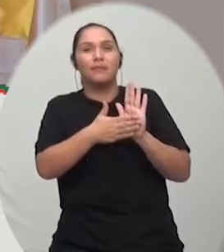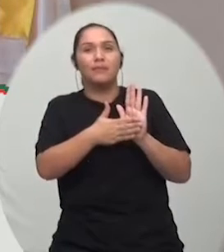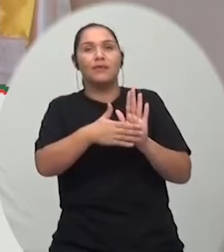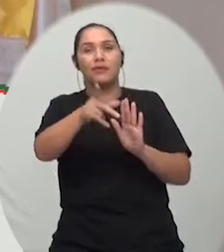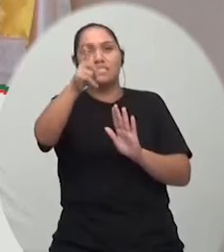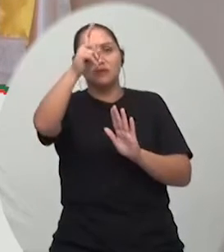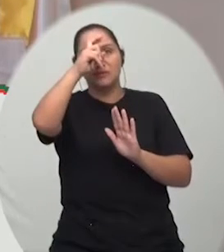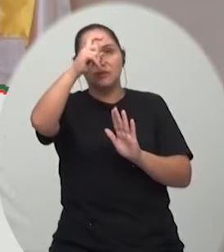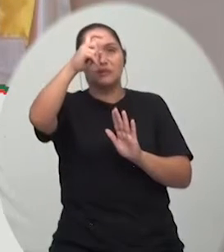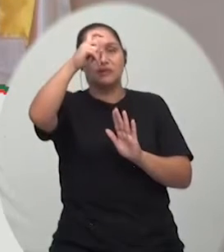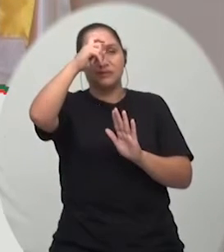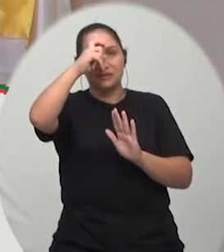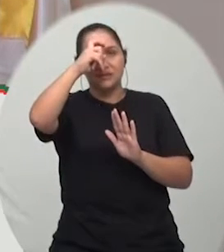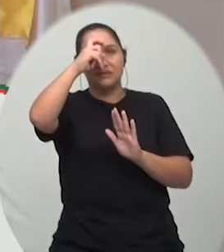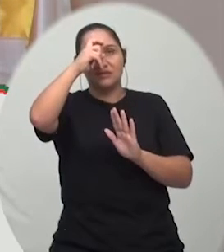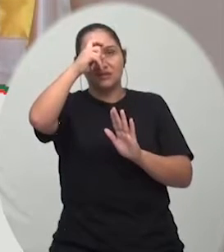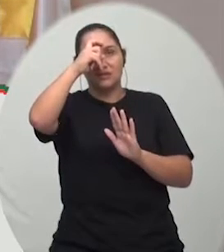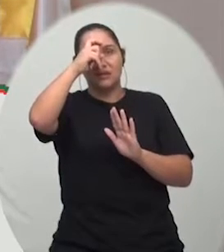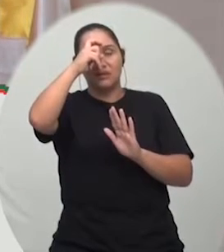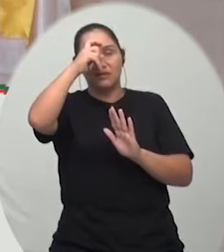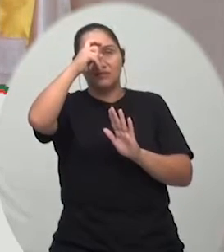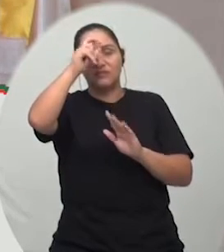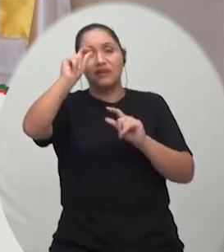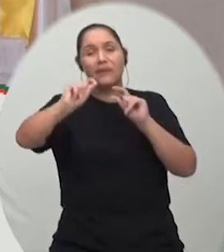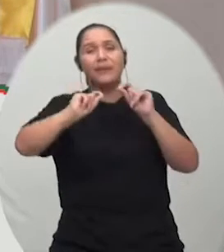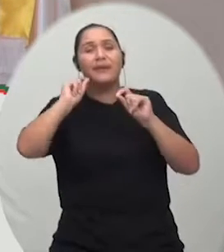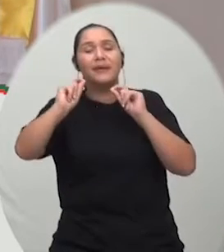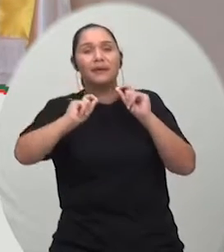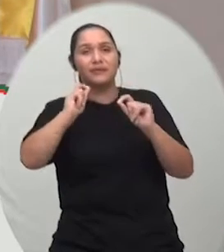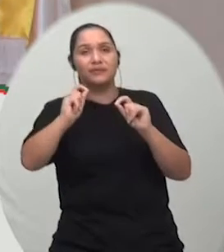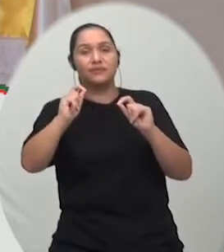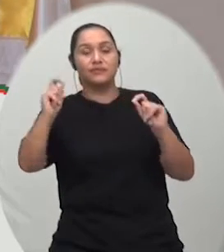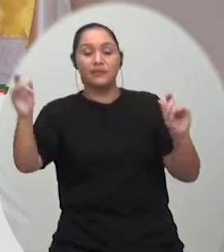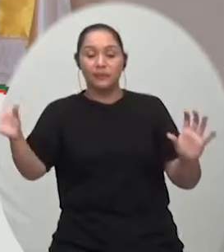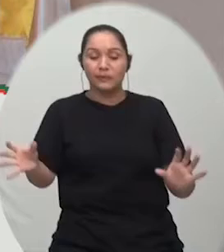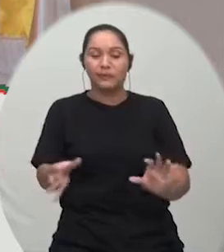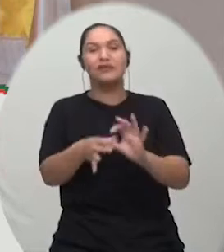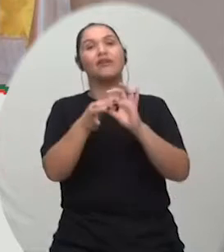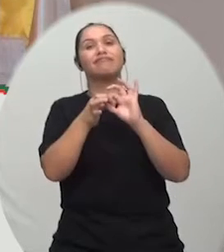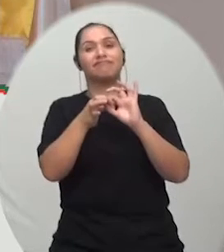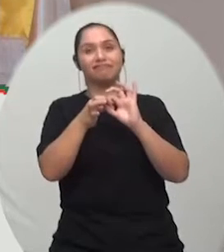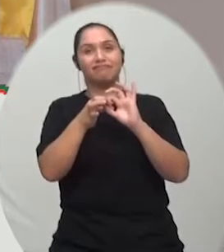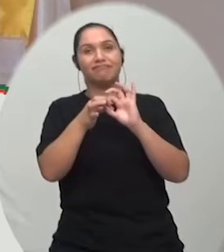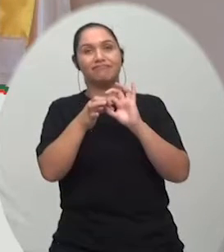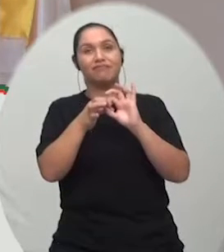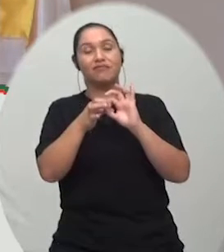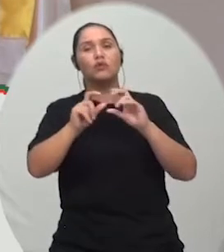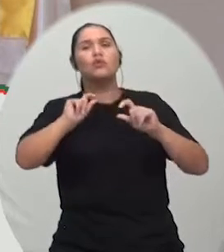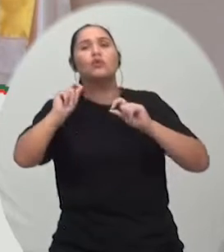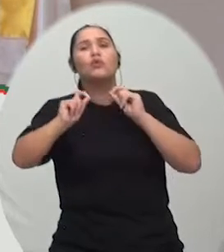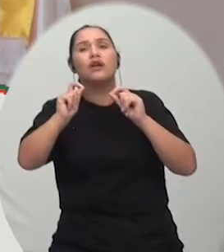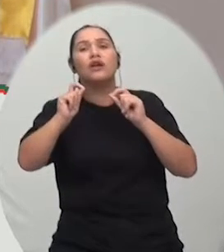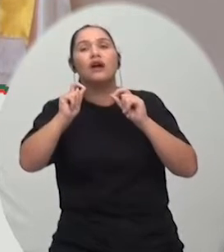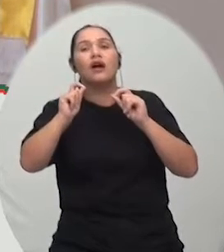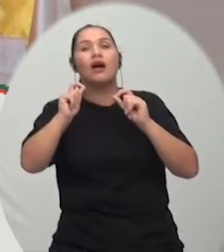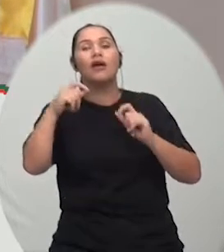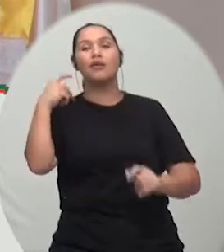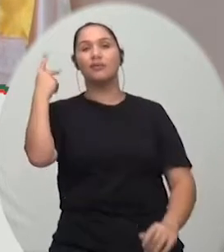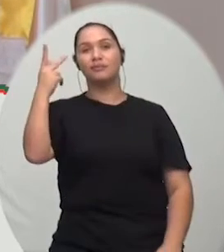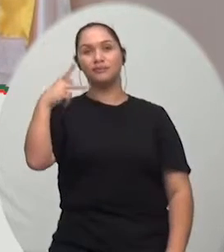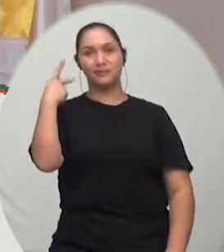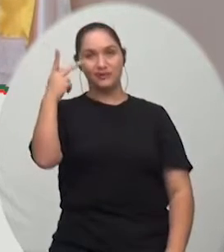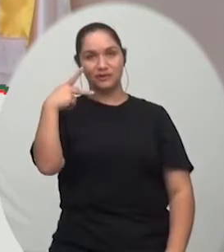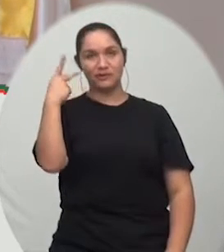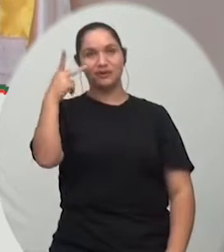vereador Toninho, tem a ver com a união política, a união de todos